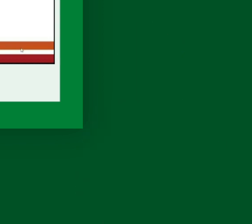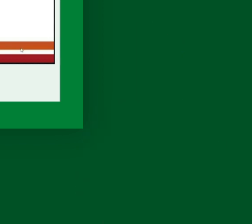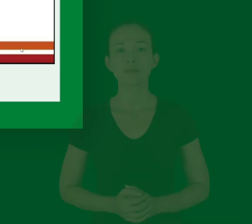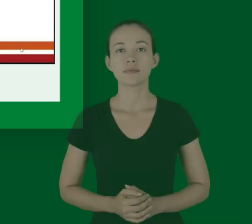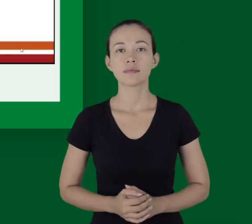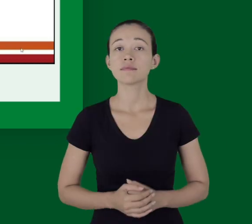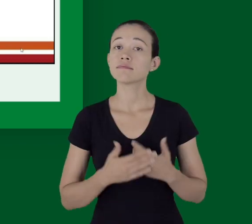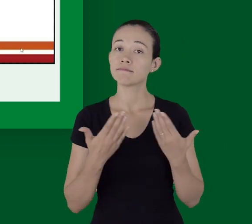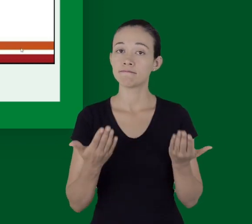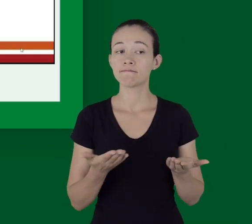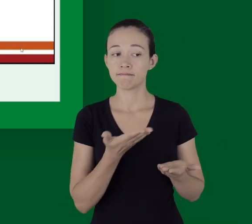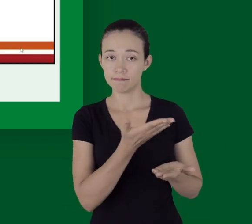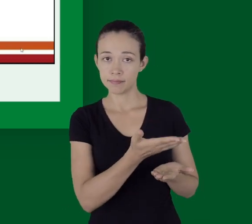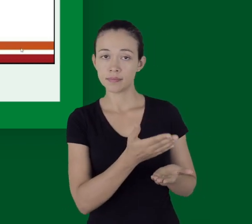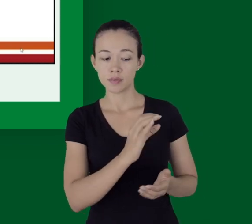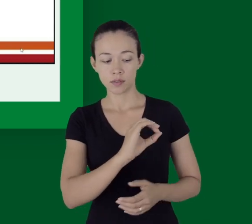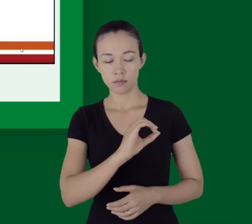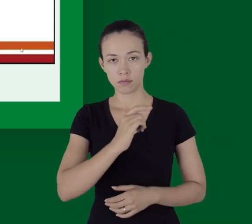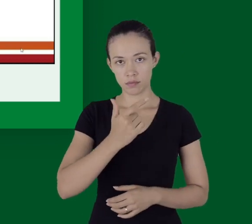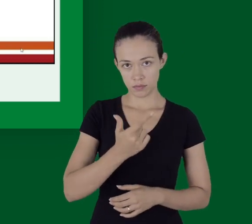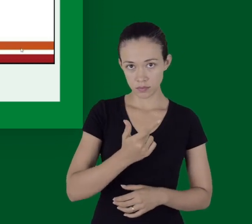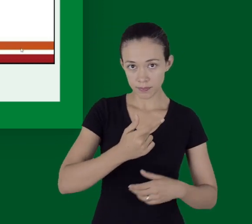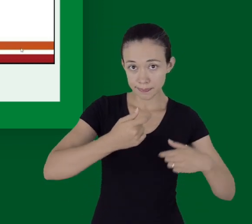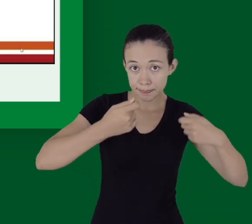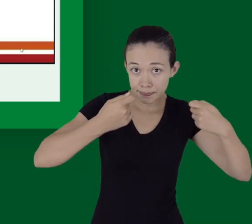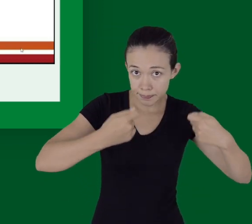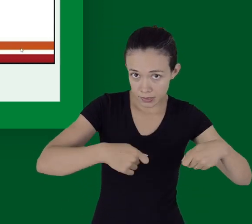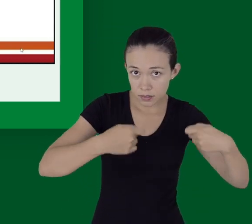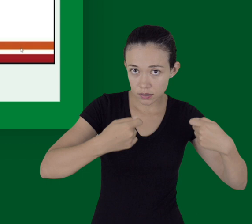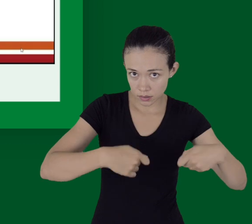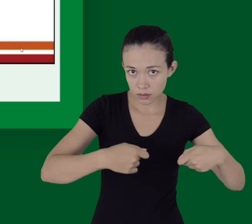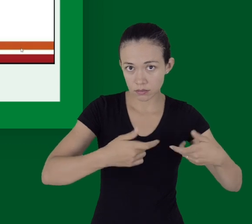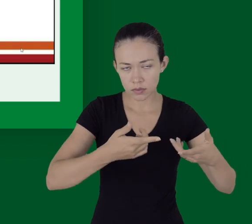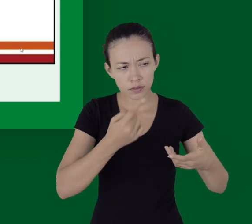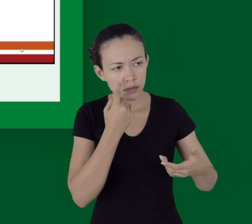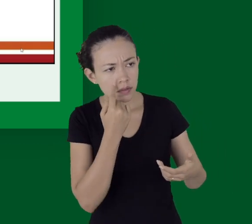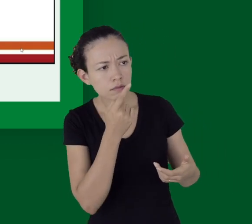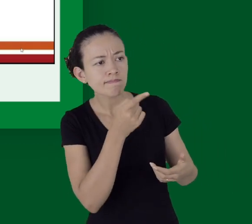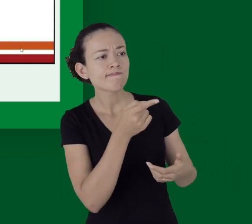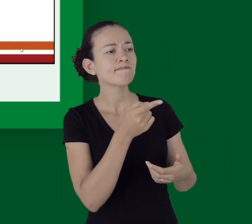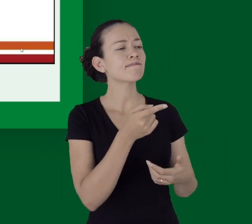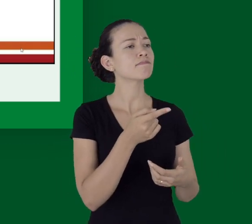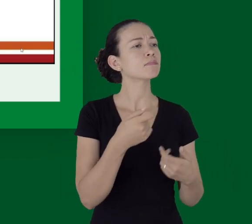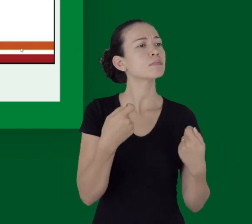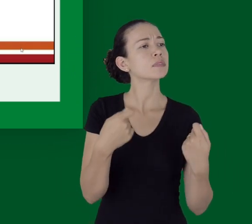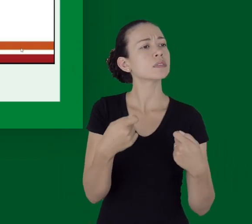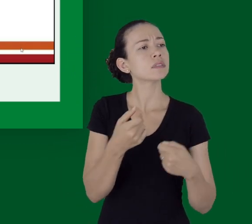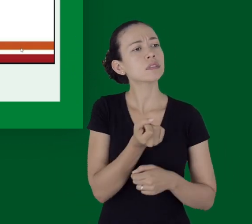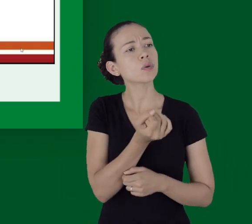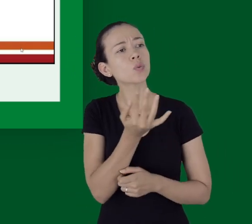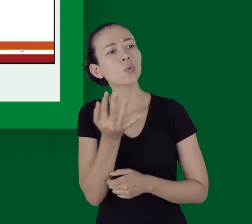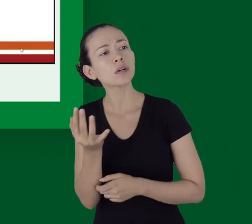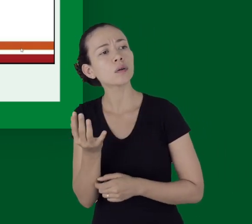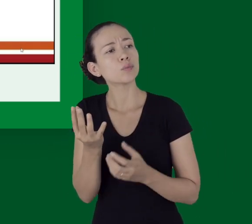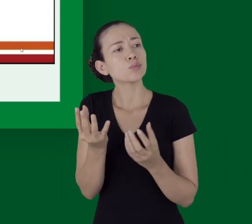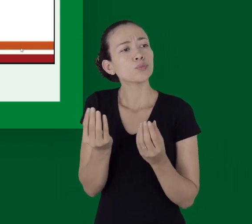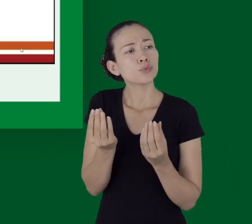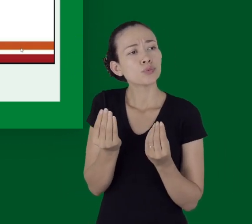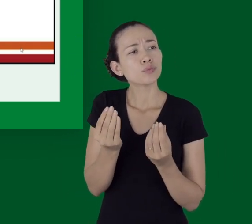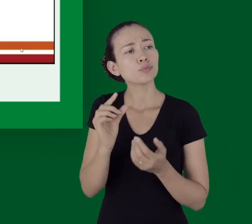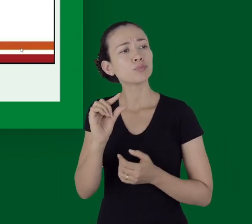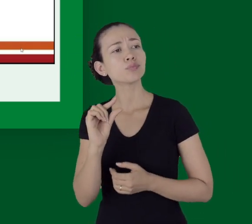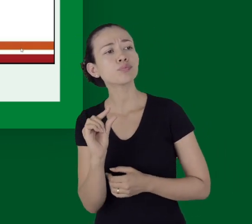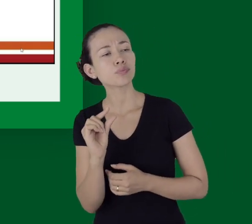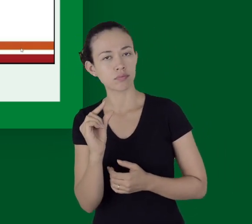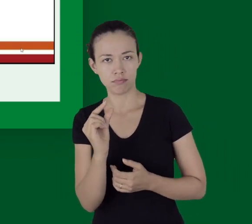Então, além da necessidade de oxigênio, que nesse caso a gente viu que precisa, avaliar qual é o tipo que você vai usar,